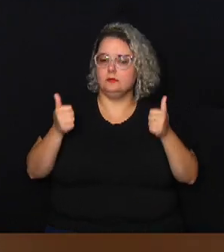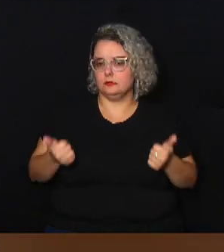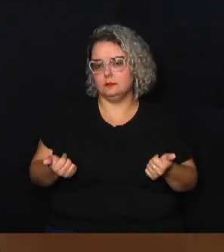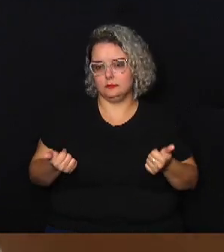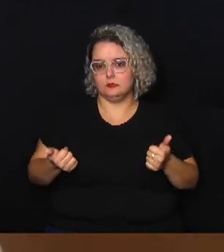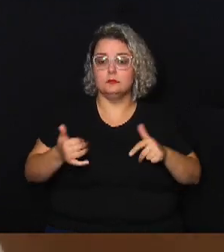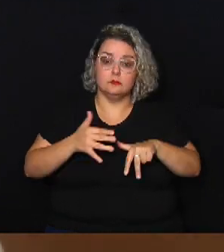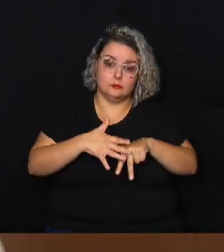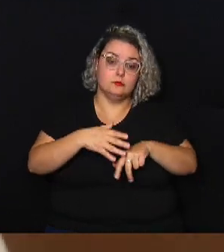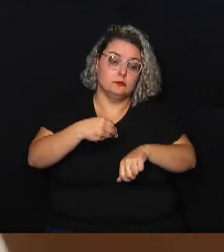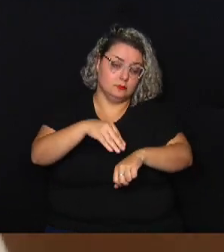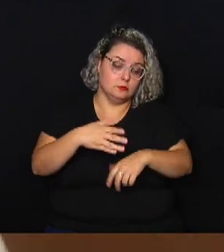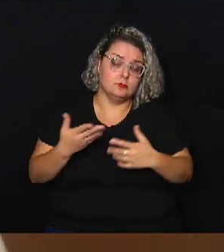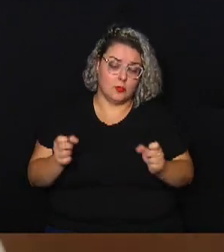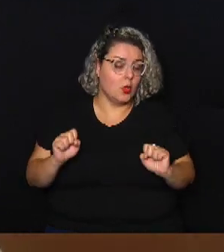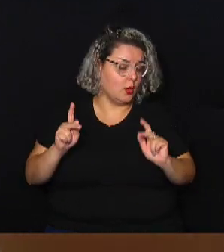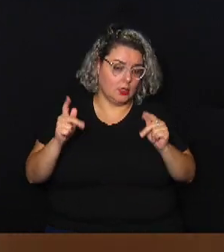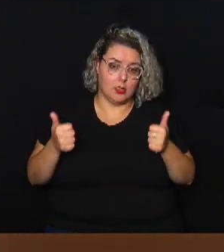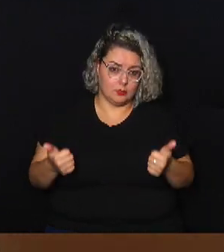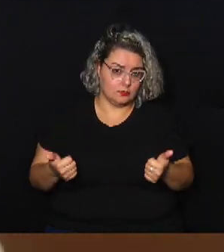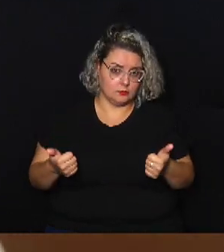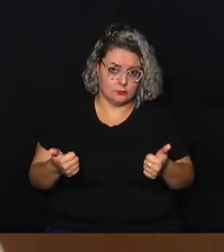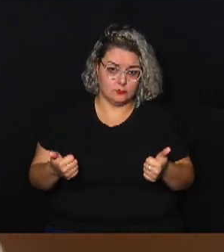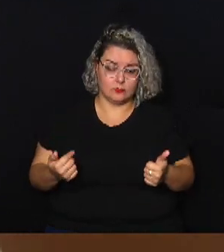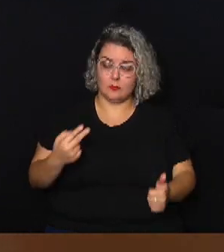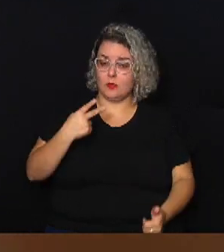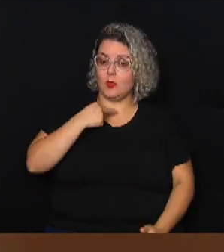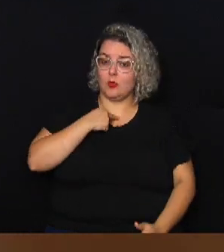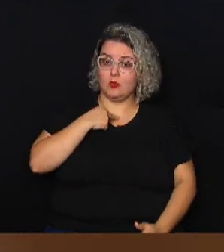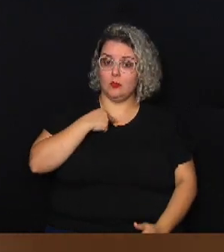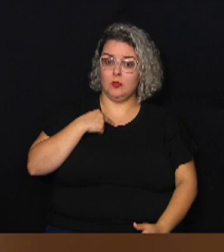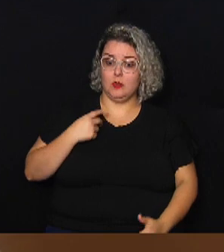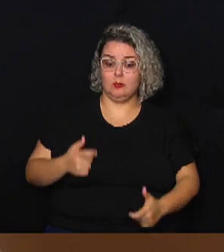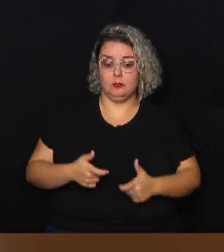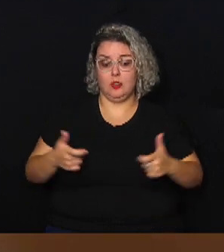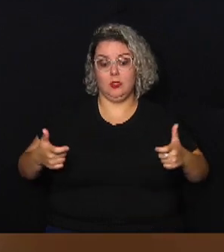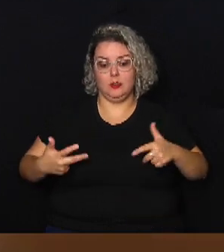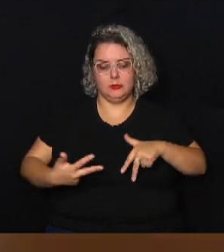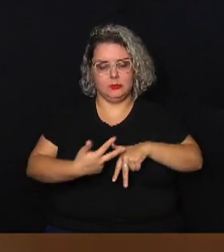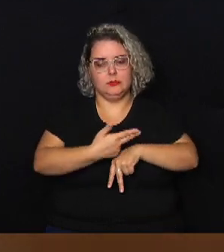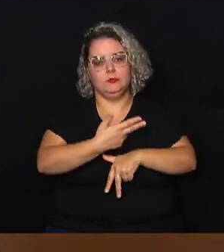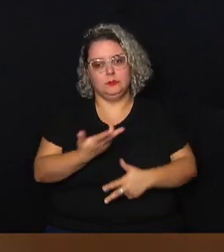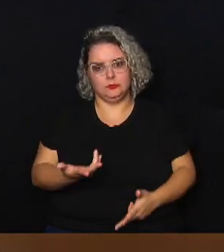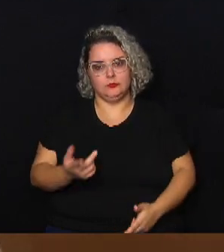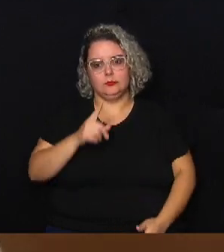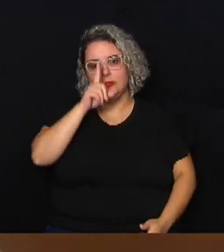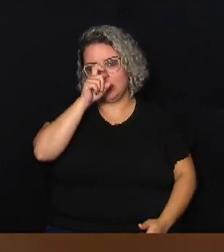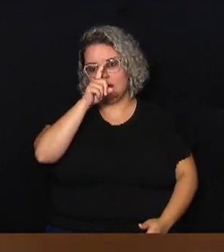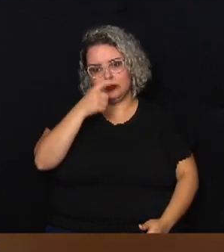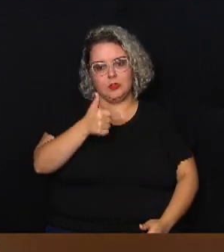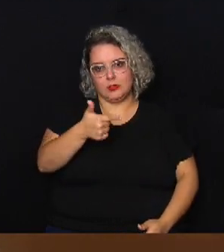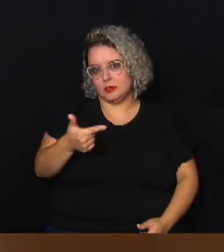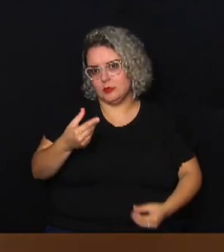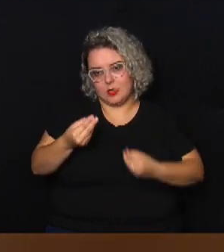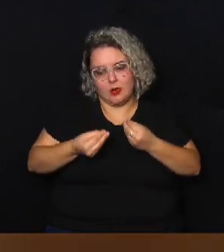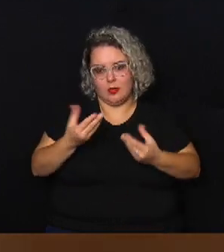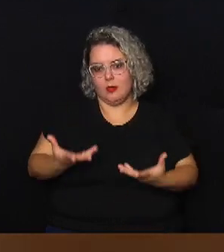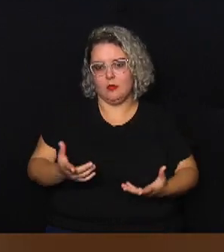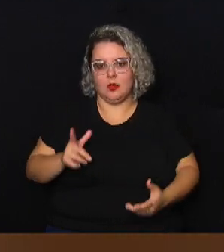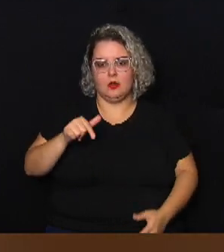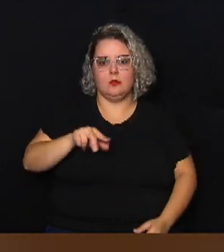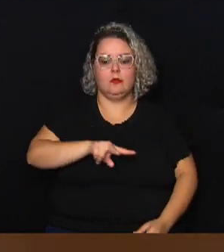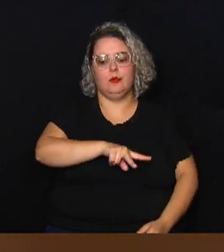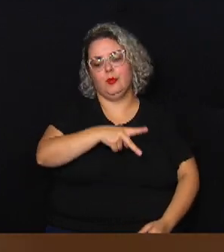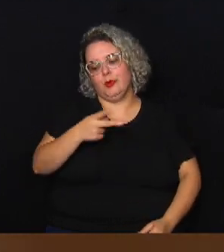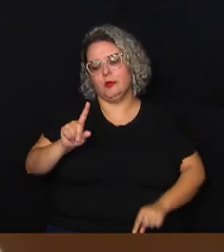essa indicação, ok. Né? O que não pode é fazer grandes cirurgias em hospitais que não tenham condições e depois ter que transferir para